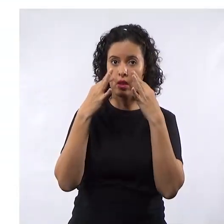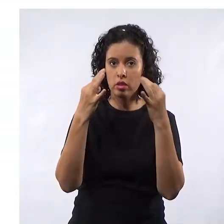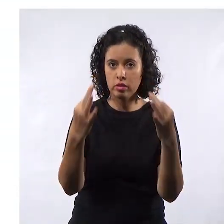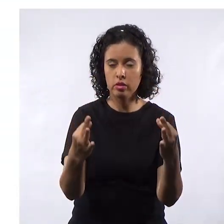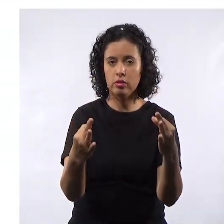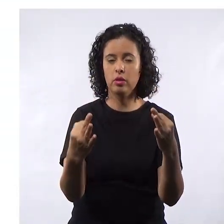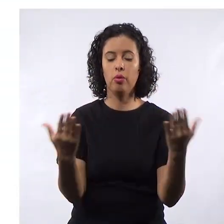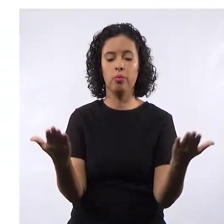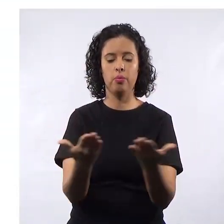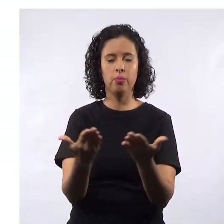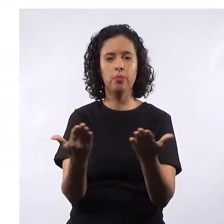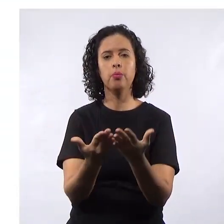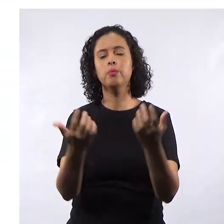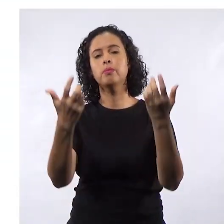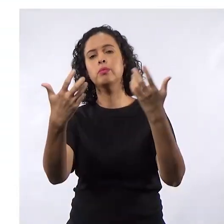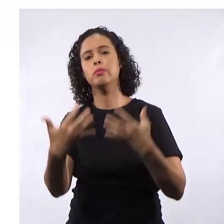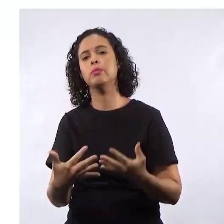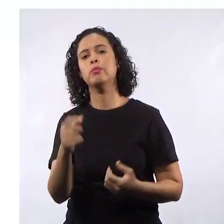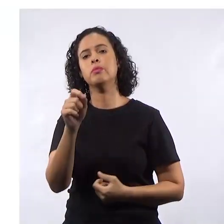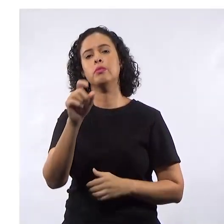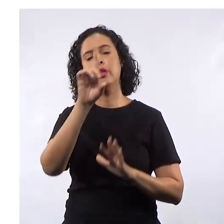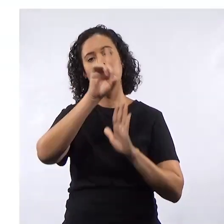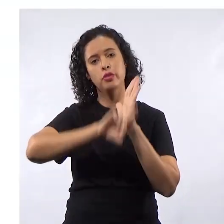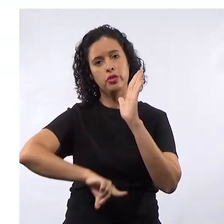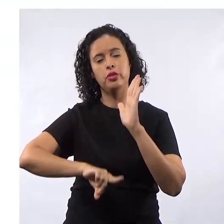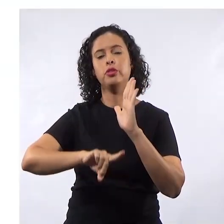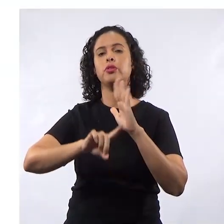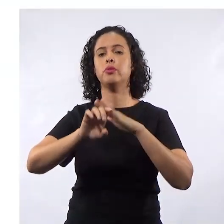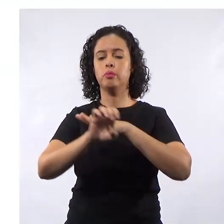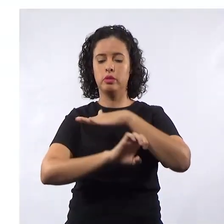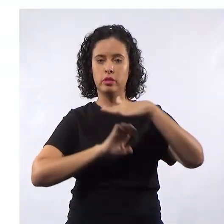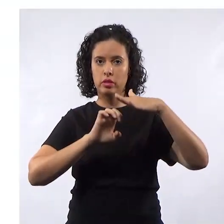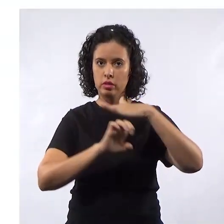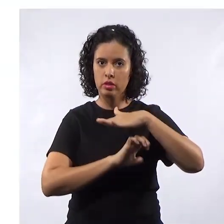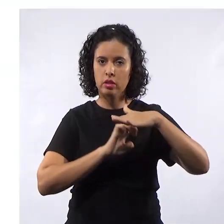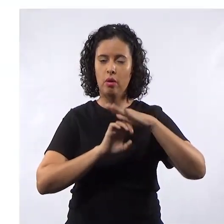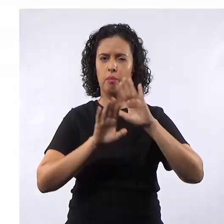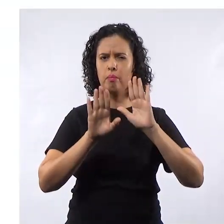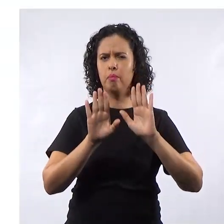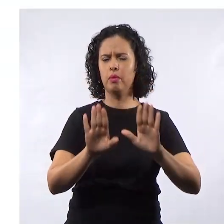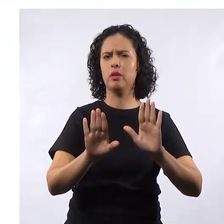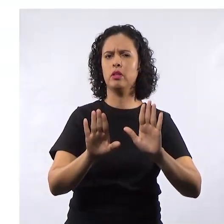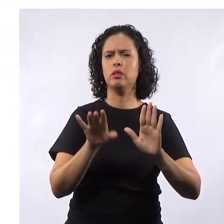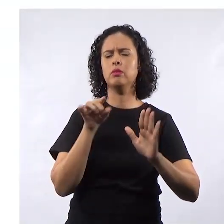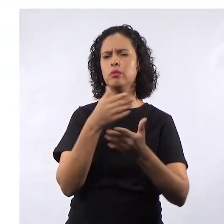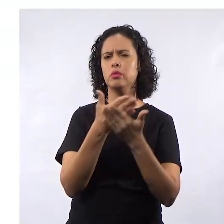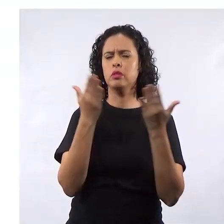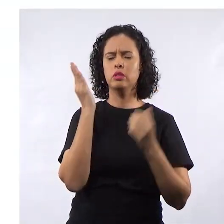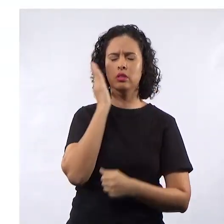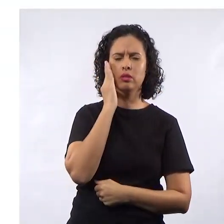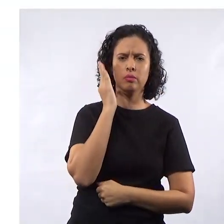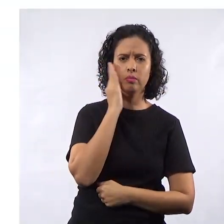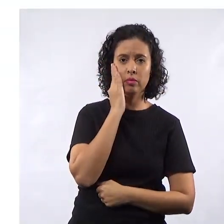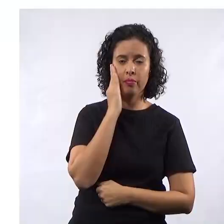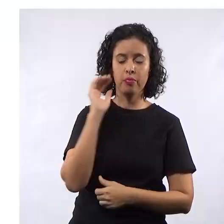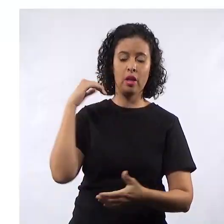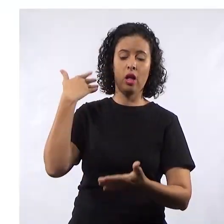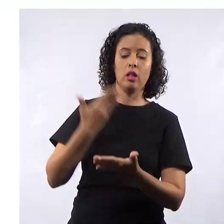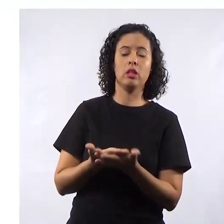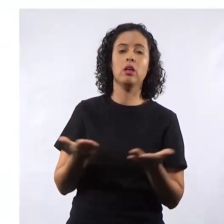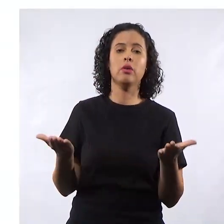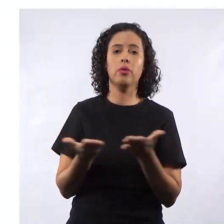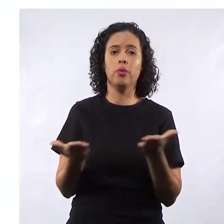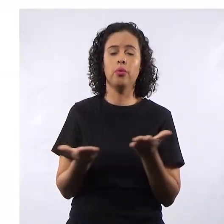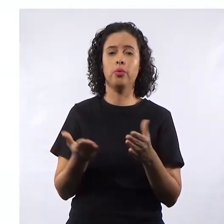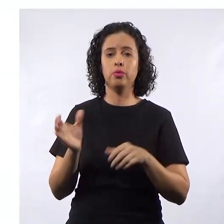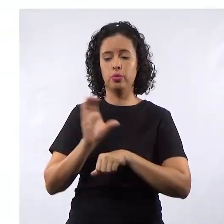atenção, porque atualmente a gente fala que é o direito empresarial, né? Mas, assim, eu quero que vocês saibam que até hoje o